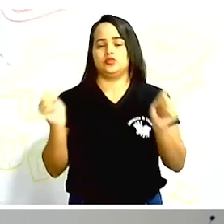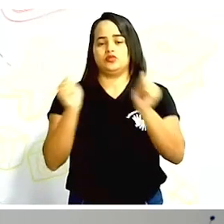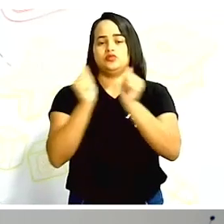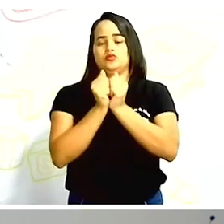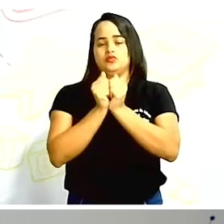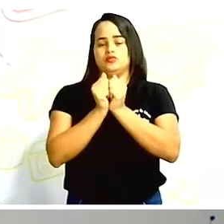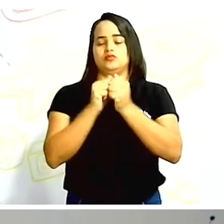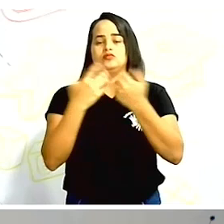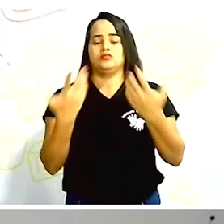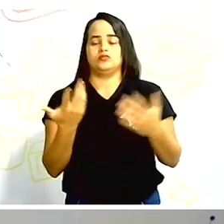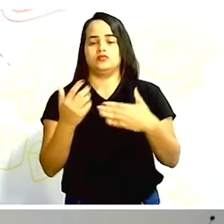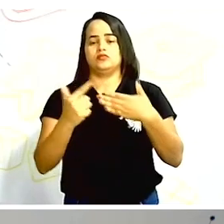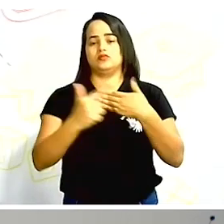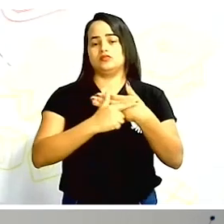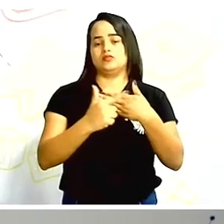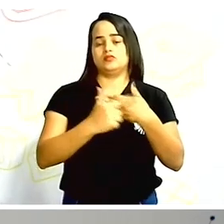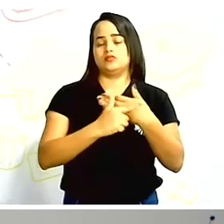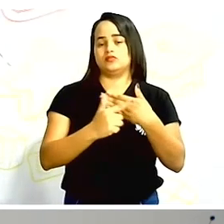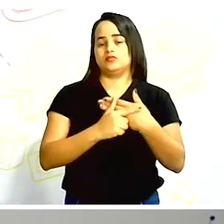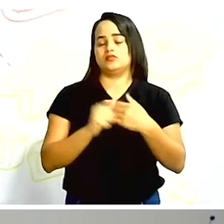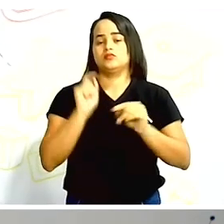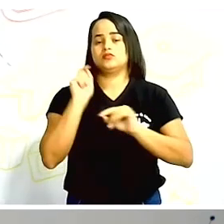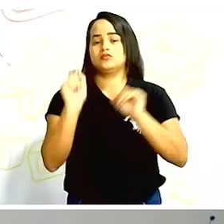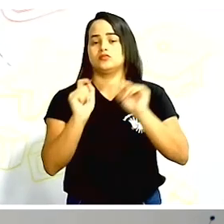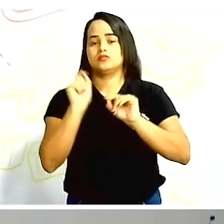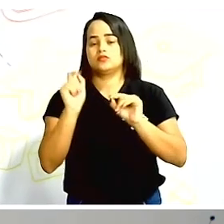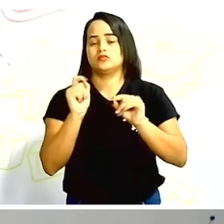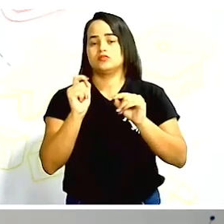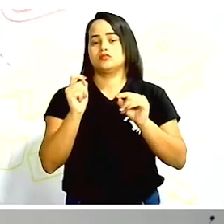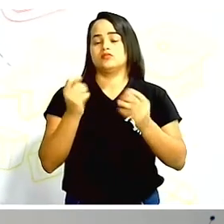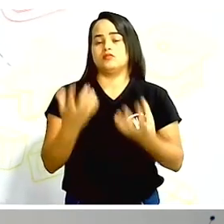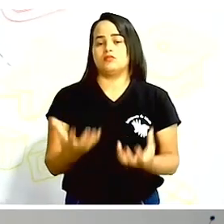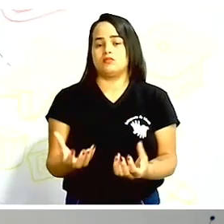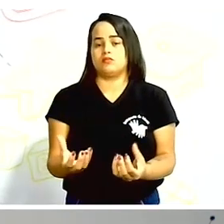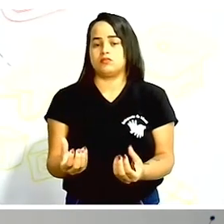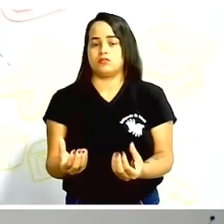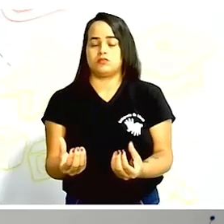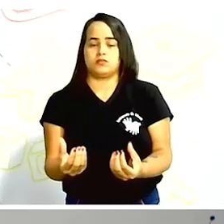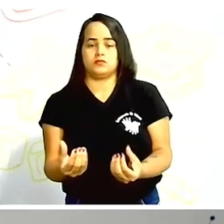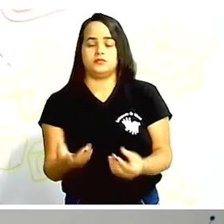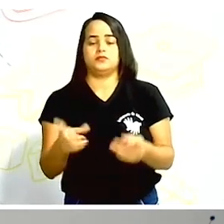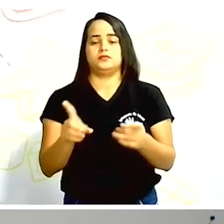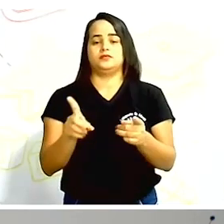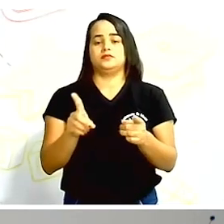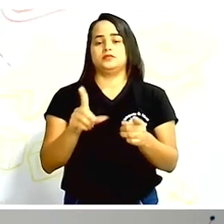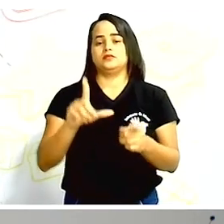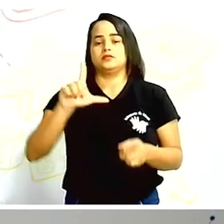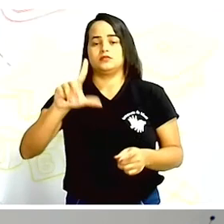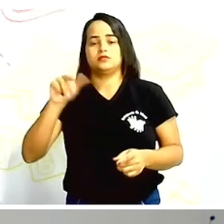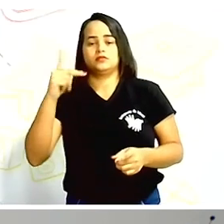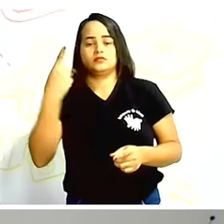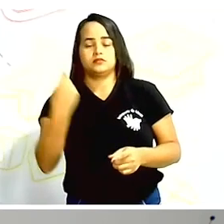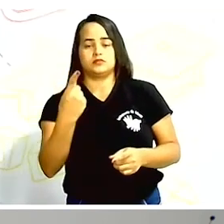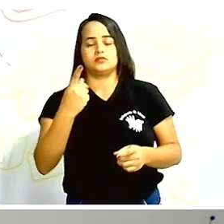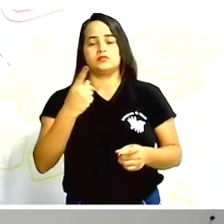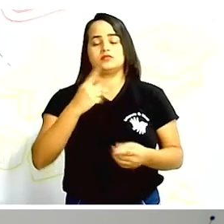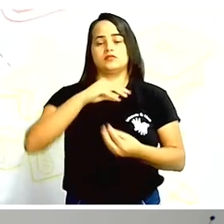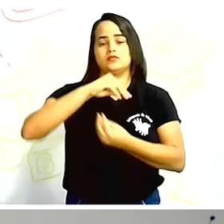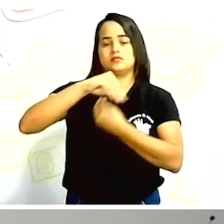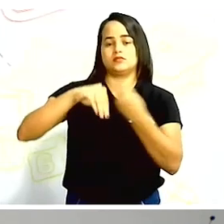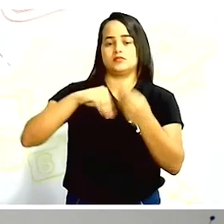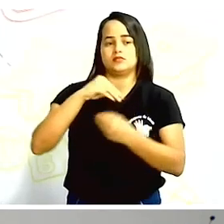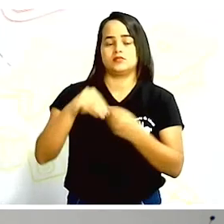vão exercer atividades ao nível dos testículos, que é o local onde a LH atua nas células de